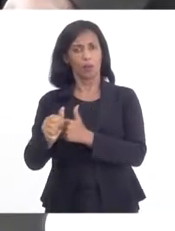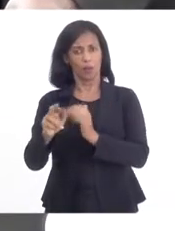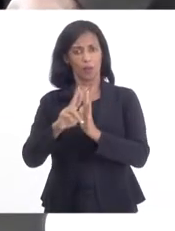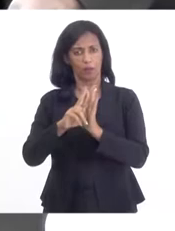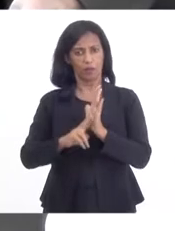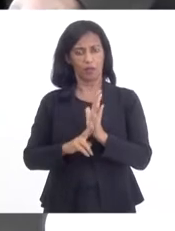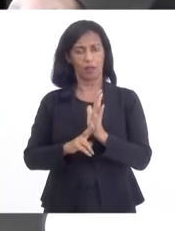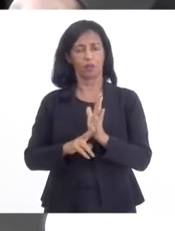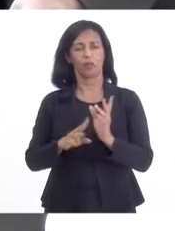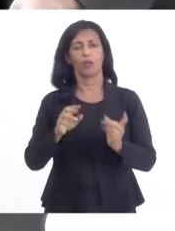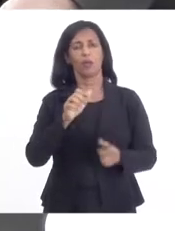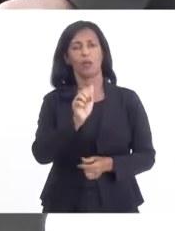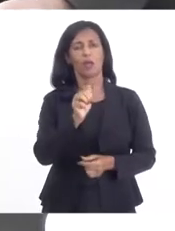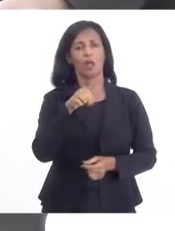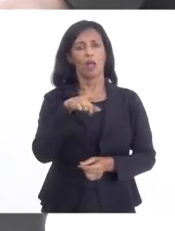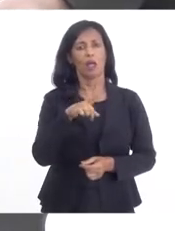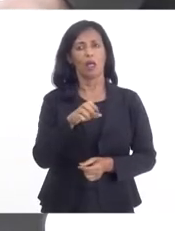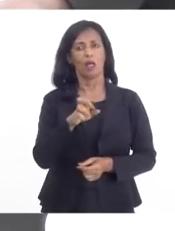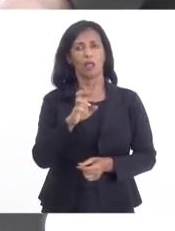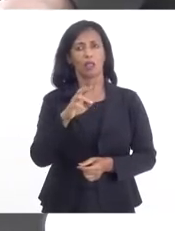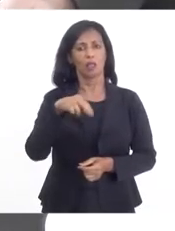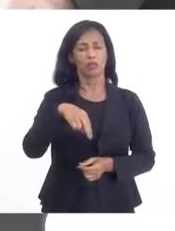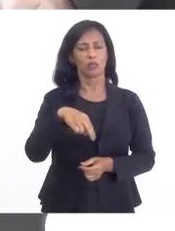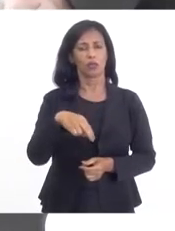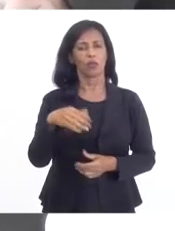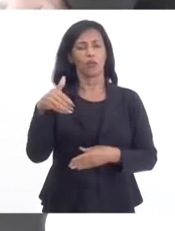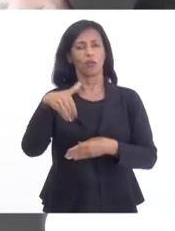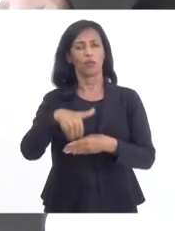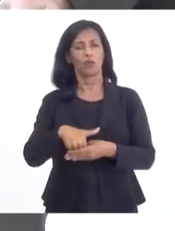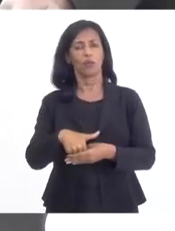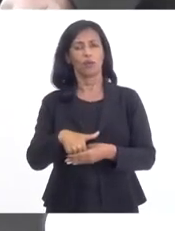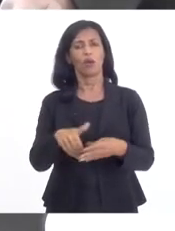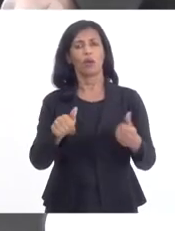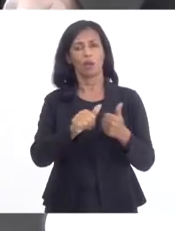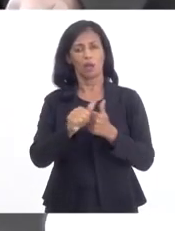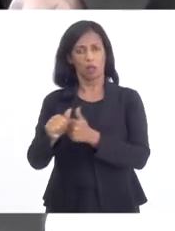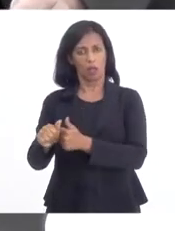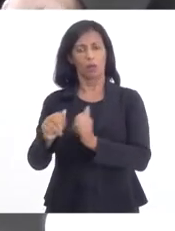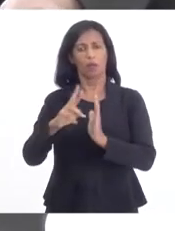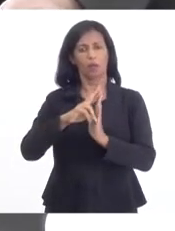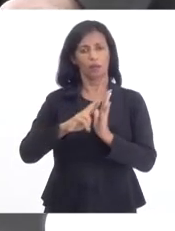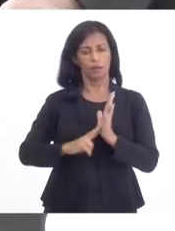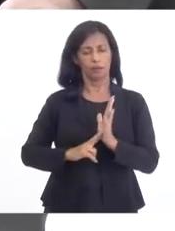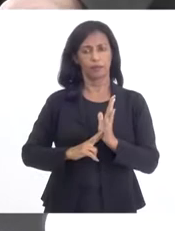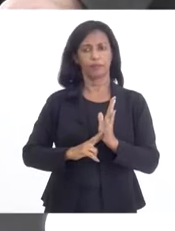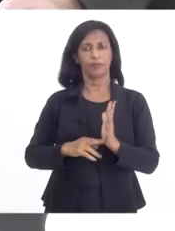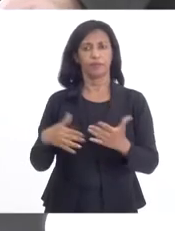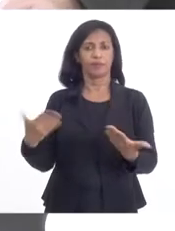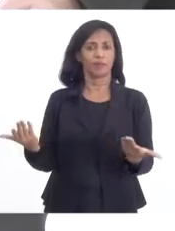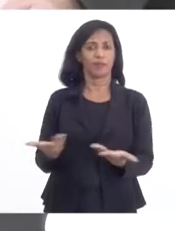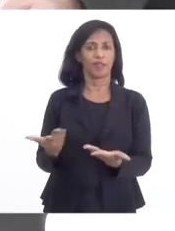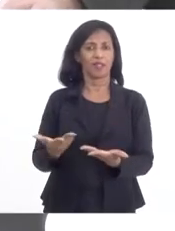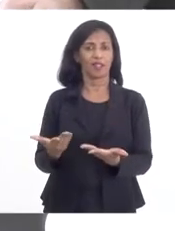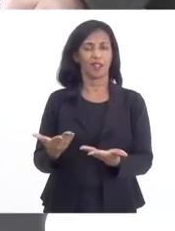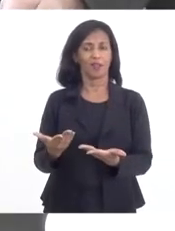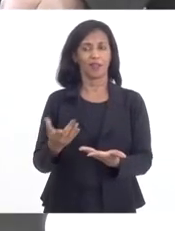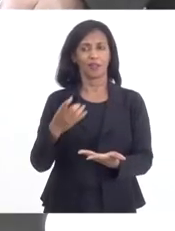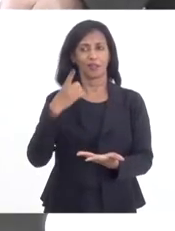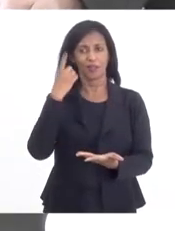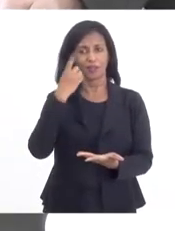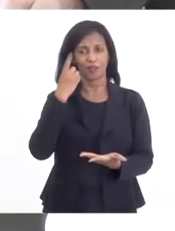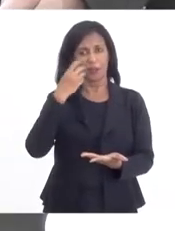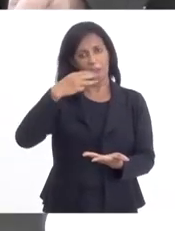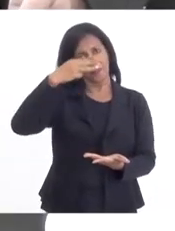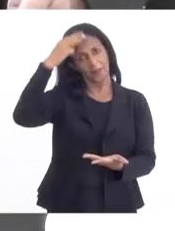relator. Deputado Anderson Moraes vota acompanhando o relator. E agora votou o deputado